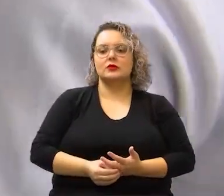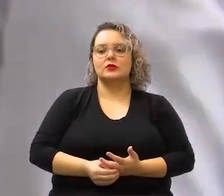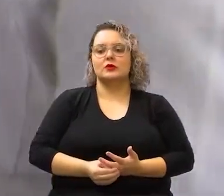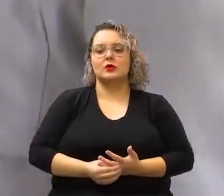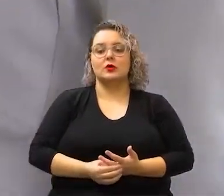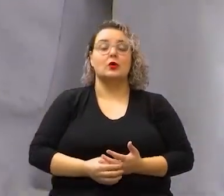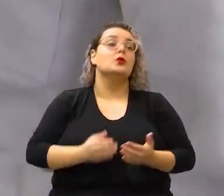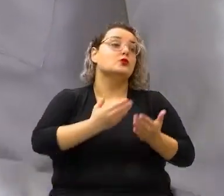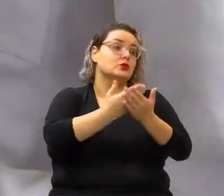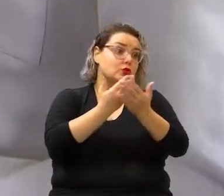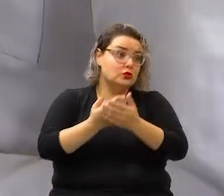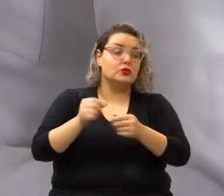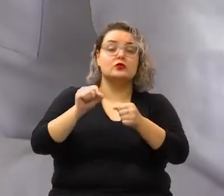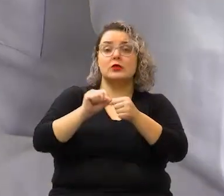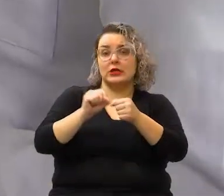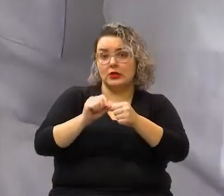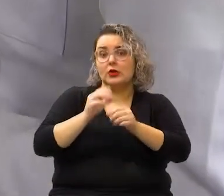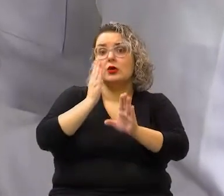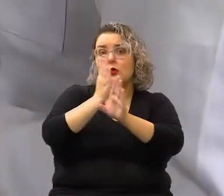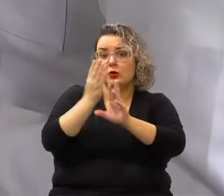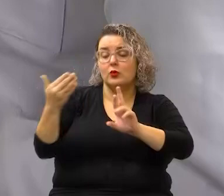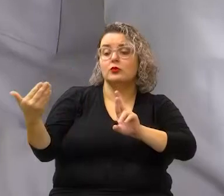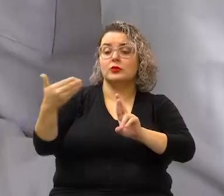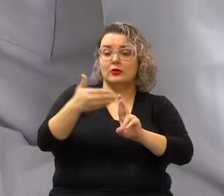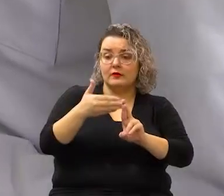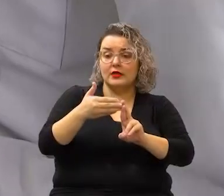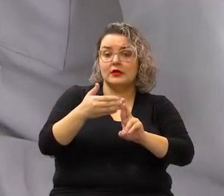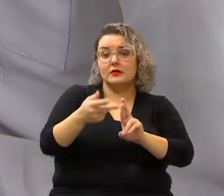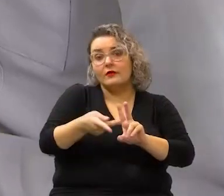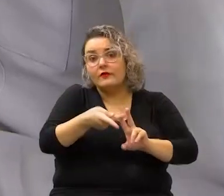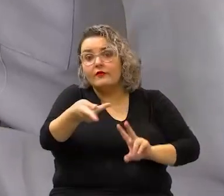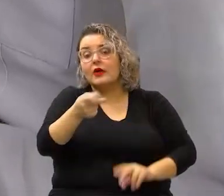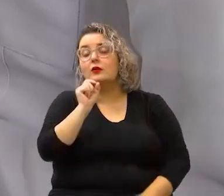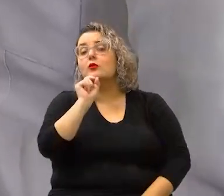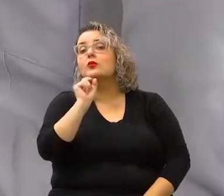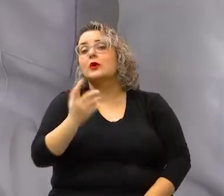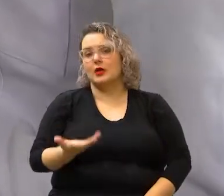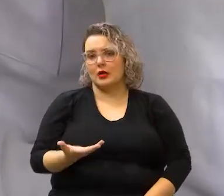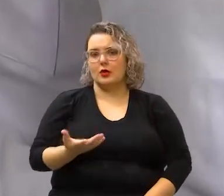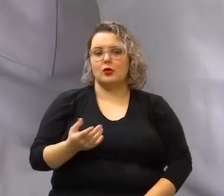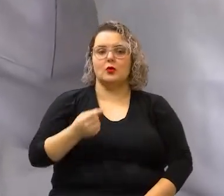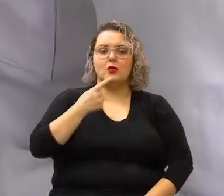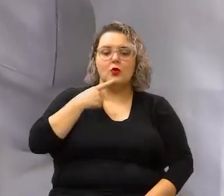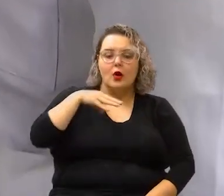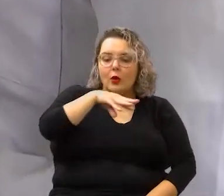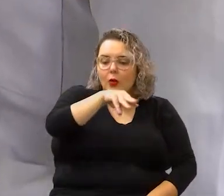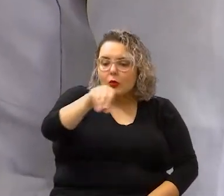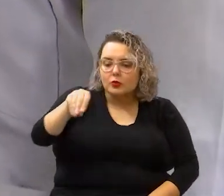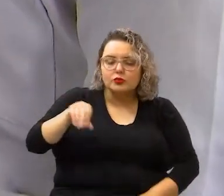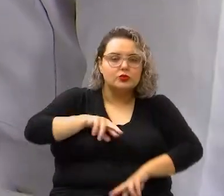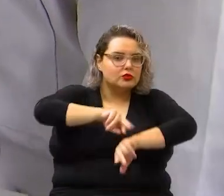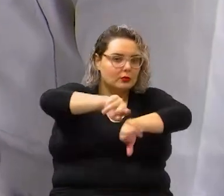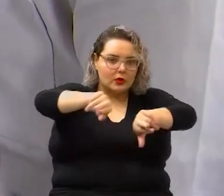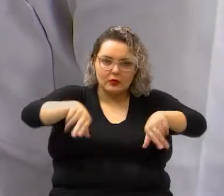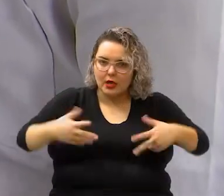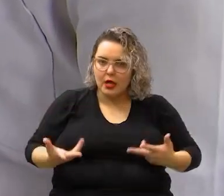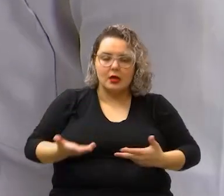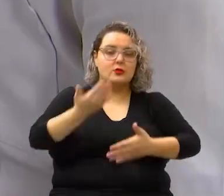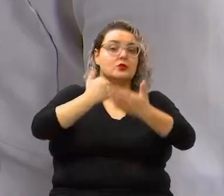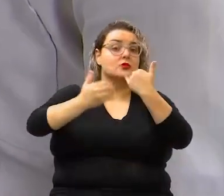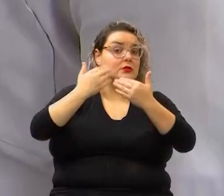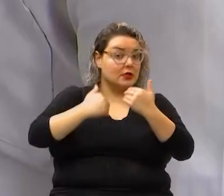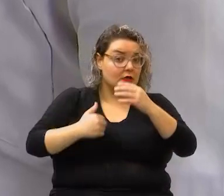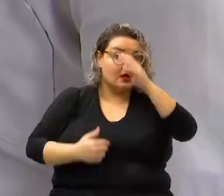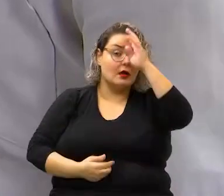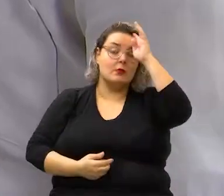estudos que a gente tem feito têm encontrado referências que dizem aí que os temperos, vários tipos de alimentos